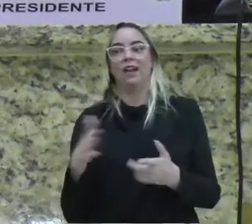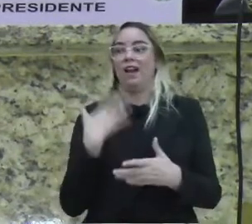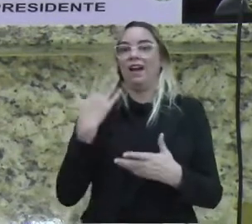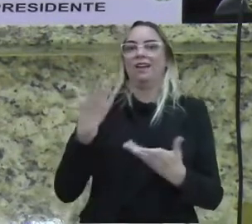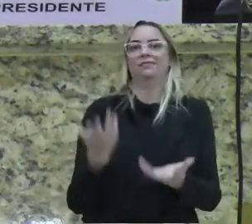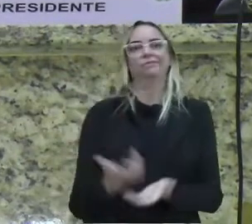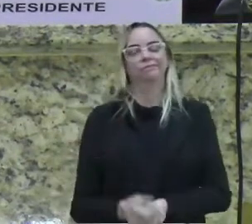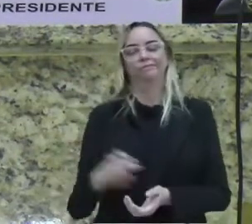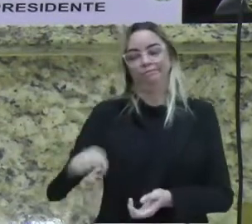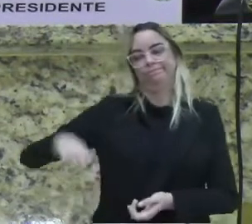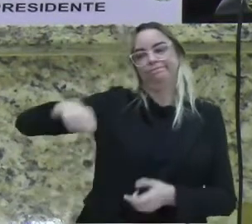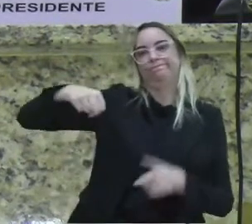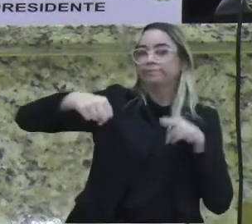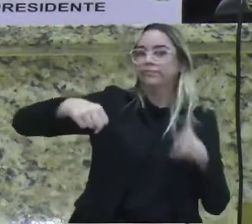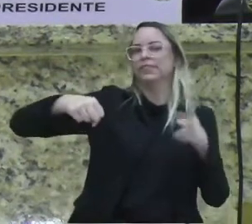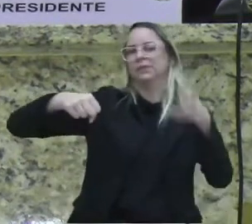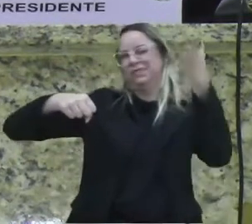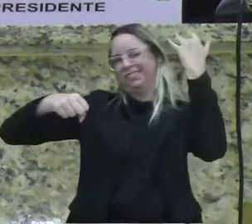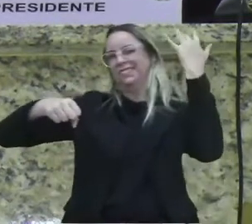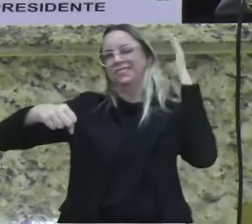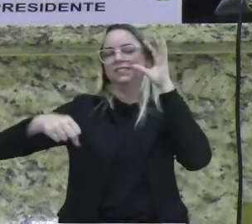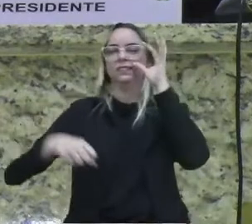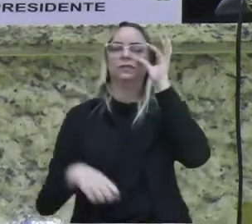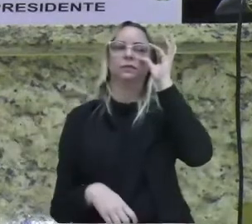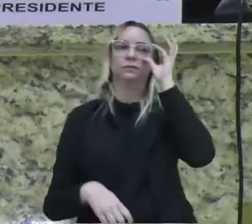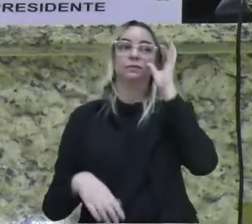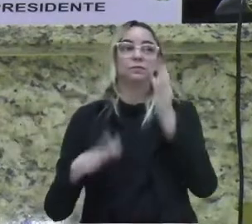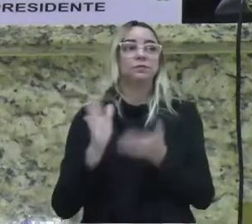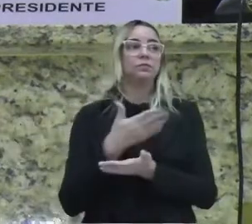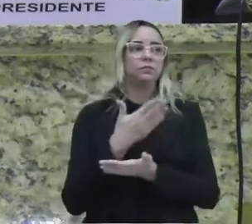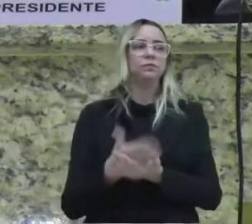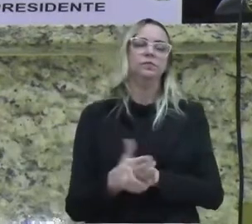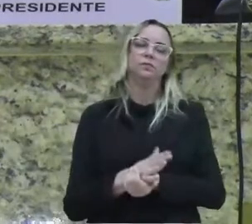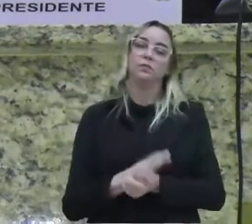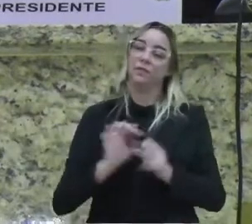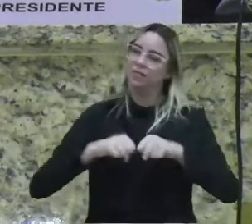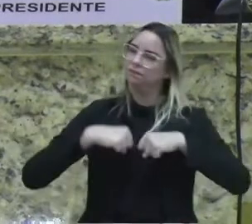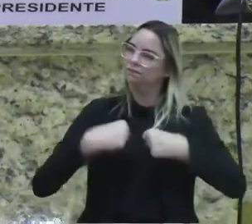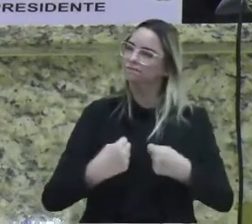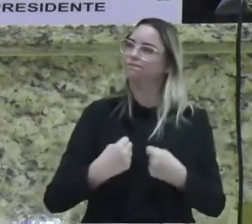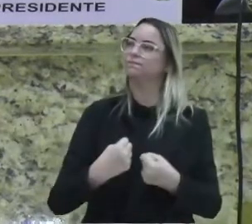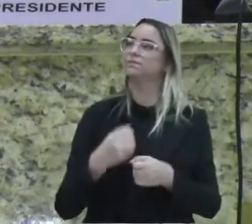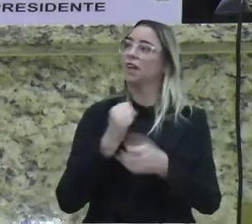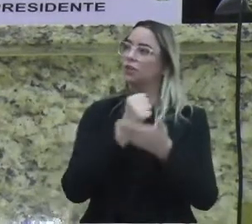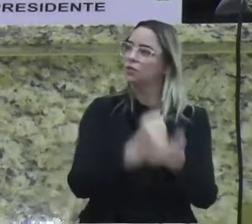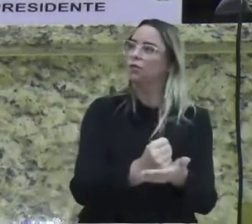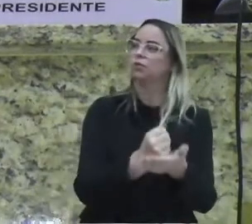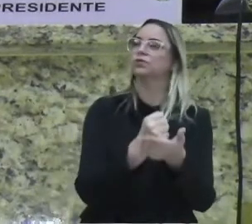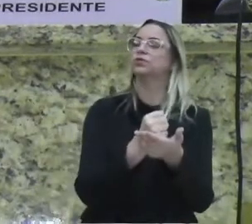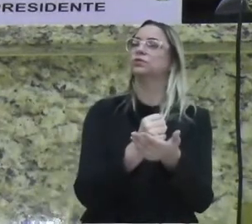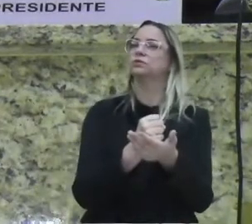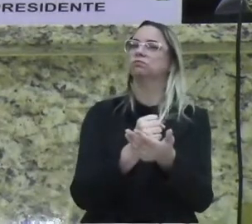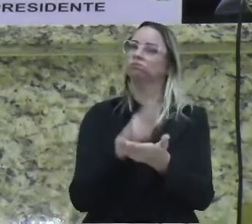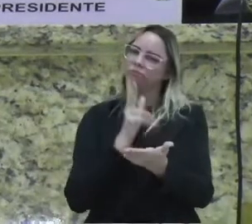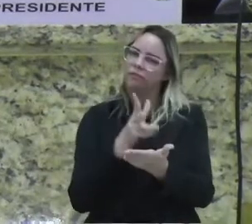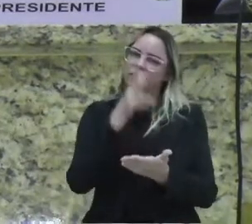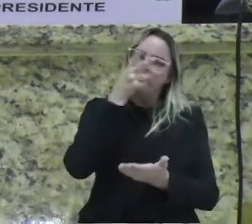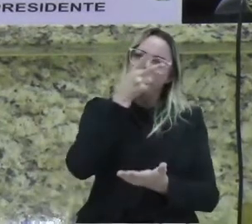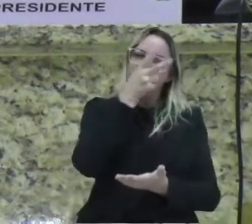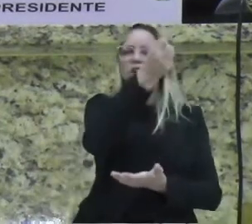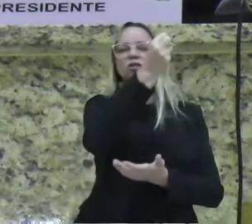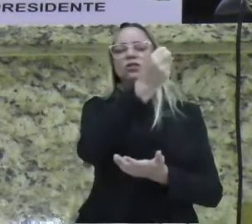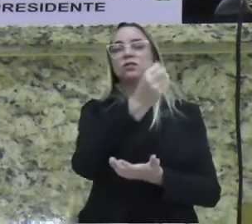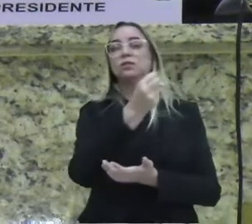balde. Então, assim, essas foram algumas das ações que a gente fez assim, com mais intensidade, e